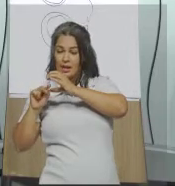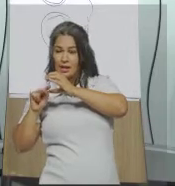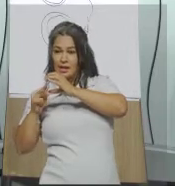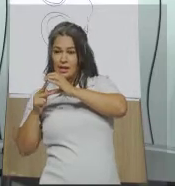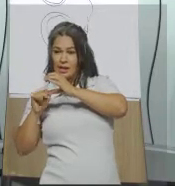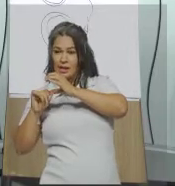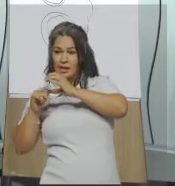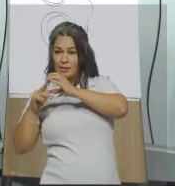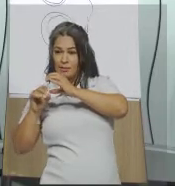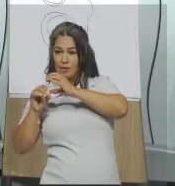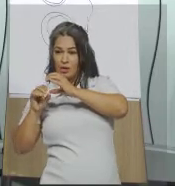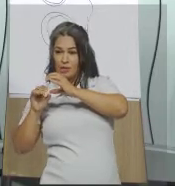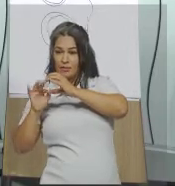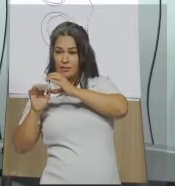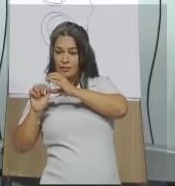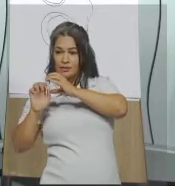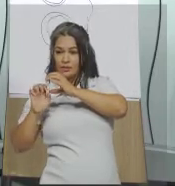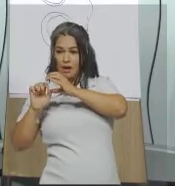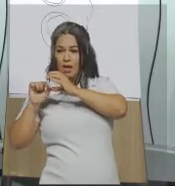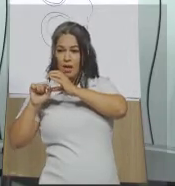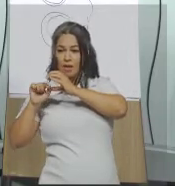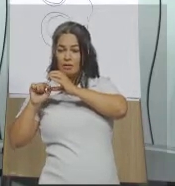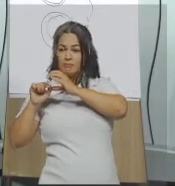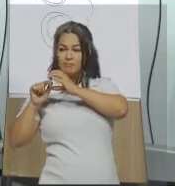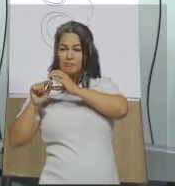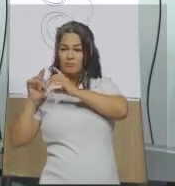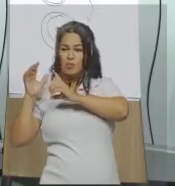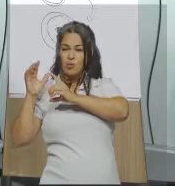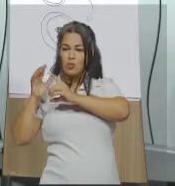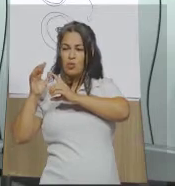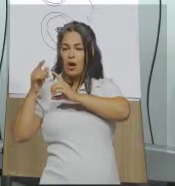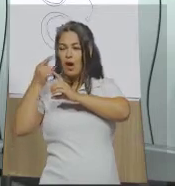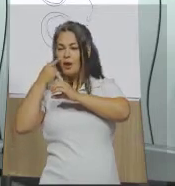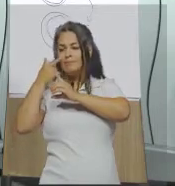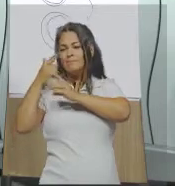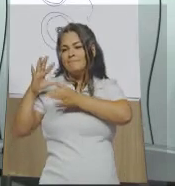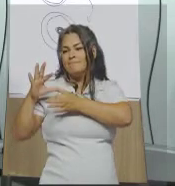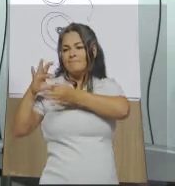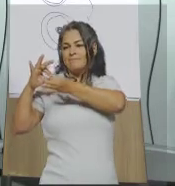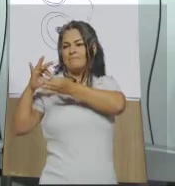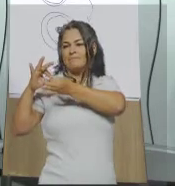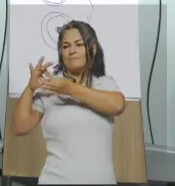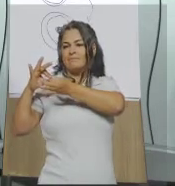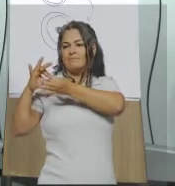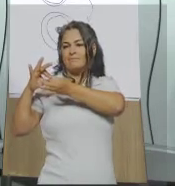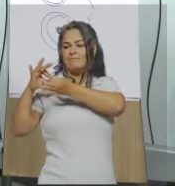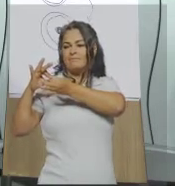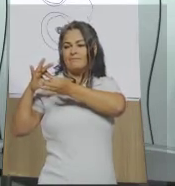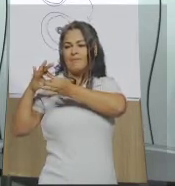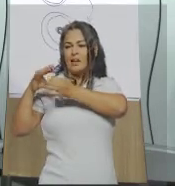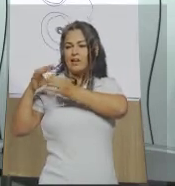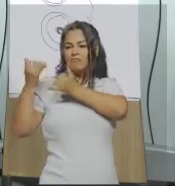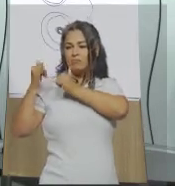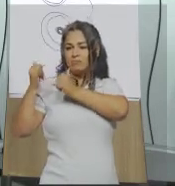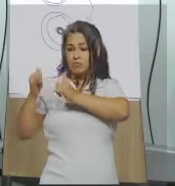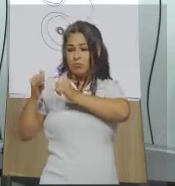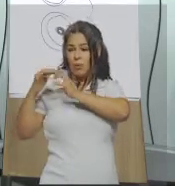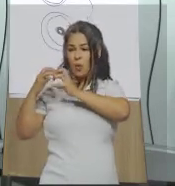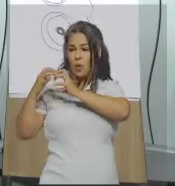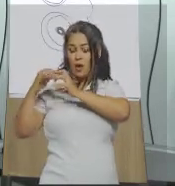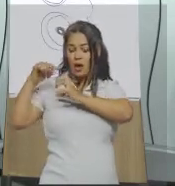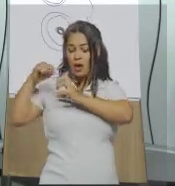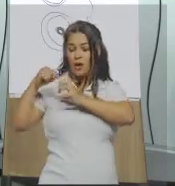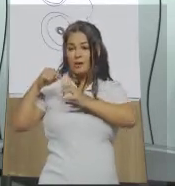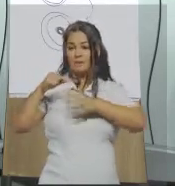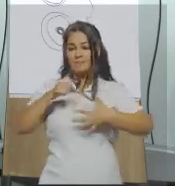Essa relação hipotálamo-hipófise é uma relação de comunicação entre o sistema nervoso e o sistema endócrino que vai controlar todo